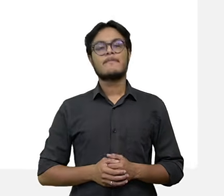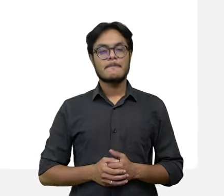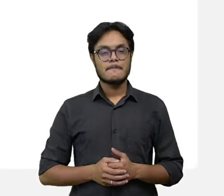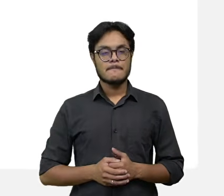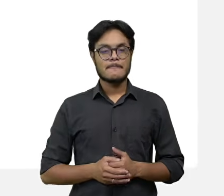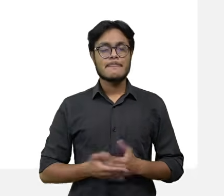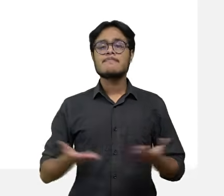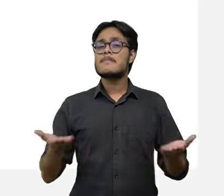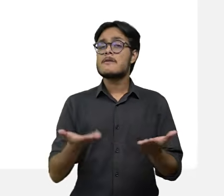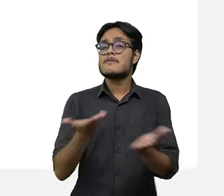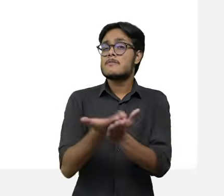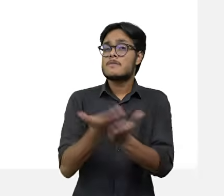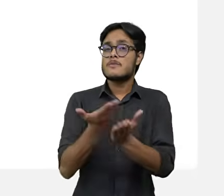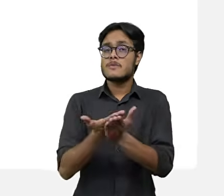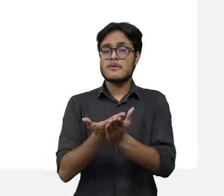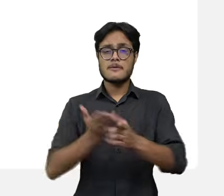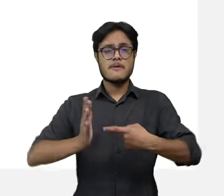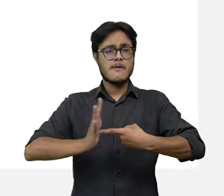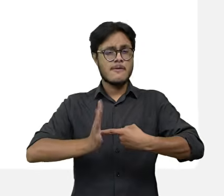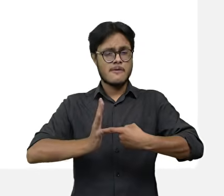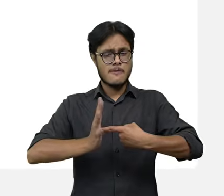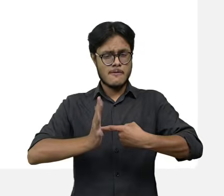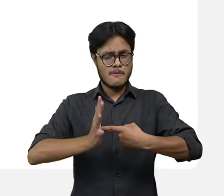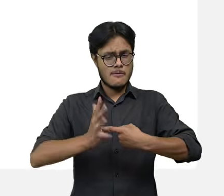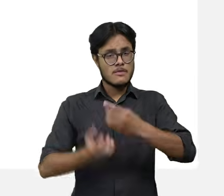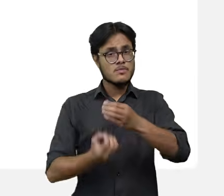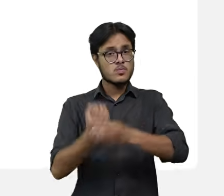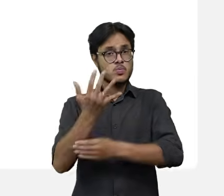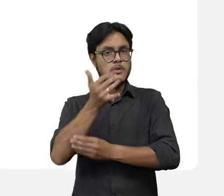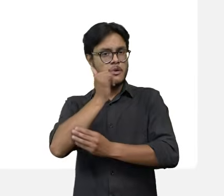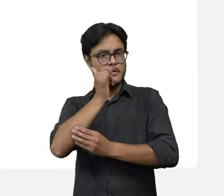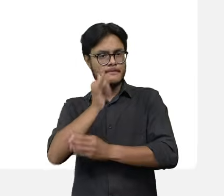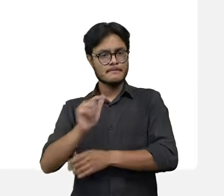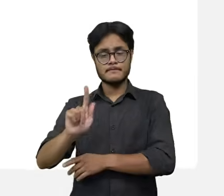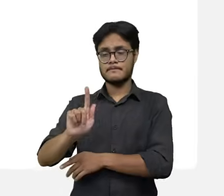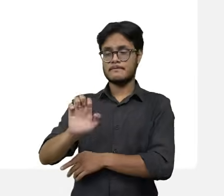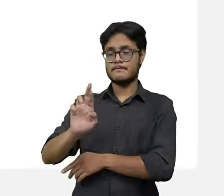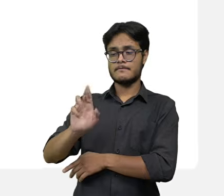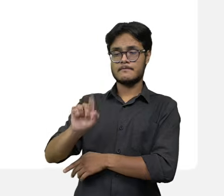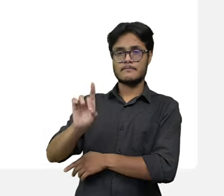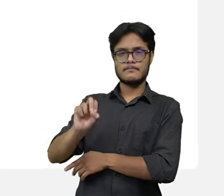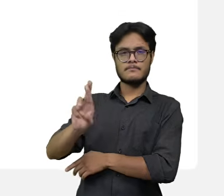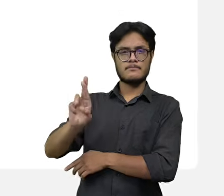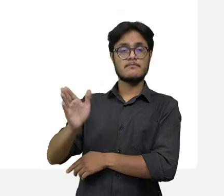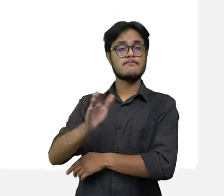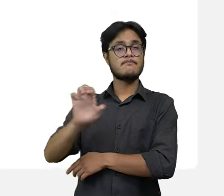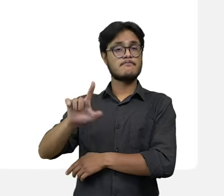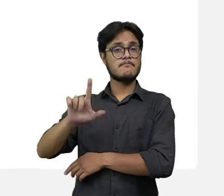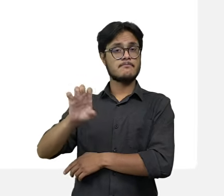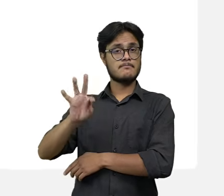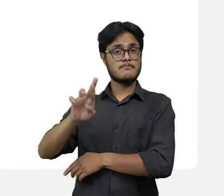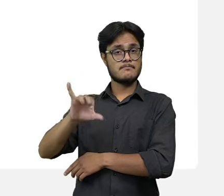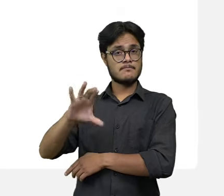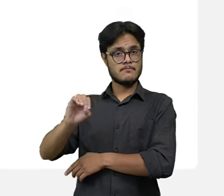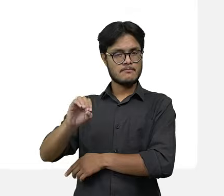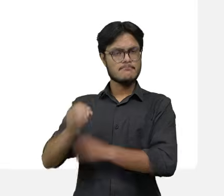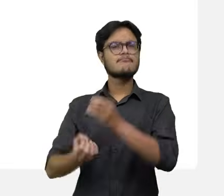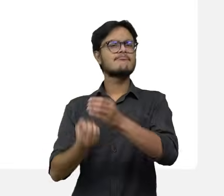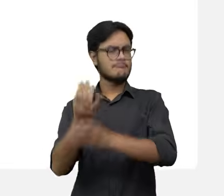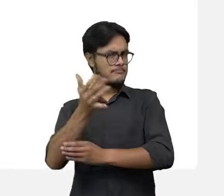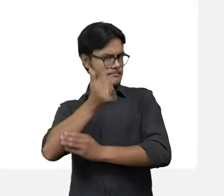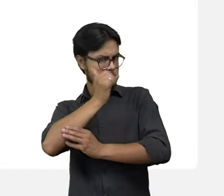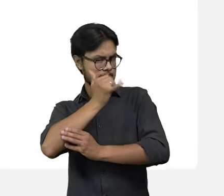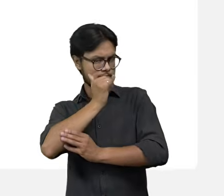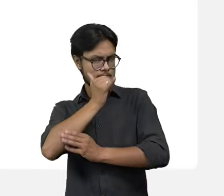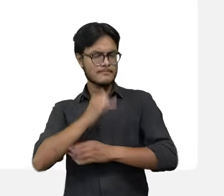Agora nós vamos falar sobre o gerador elétrico. Qual é a função do gerador elétrico? Gerar energia, lógico. Ele vai